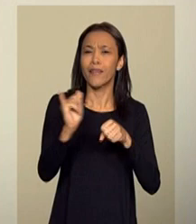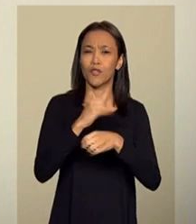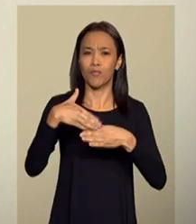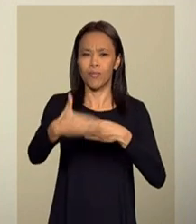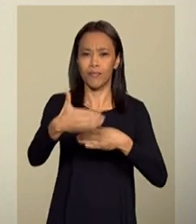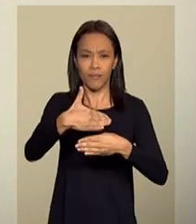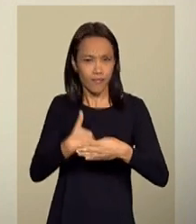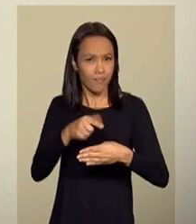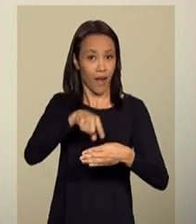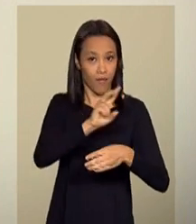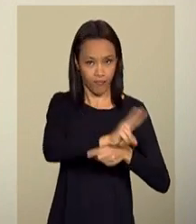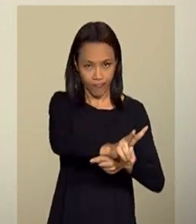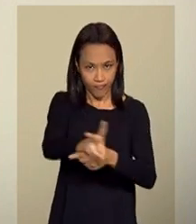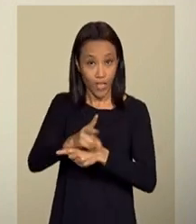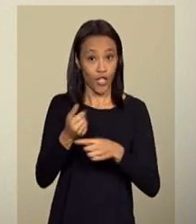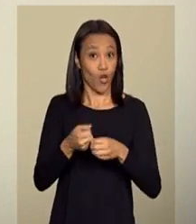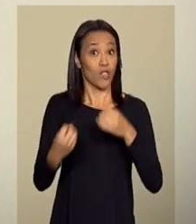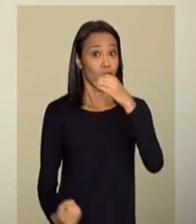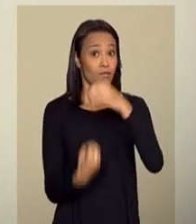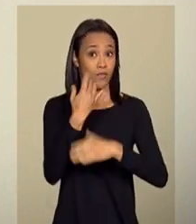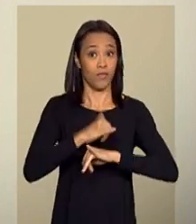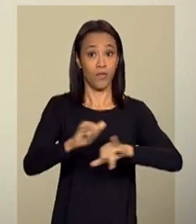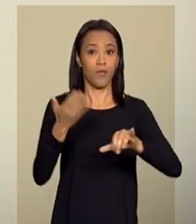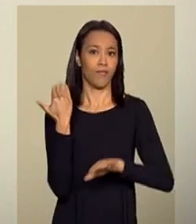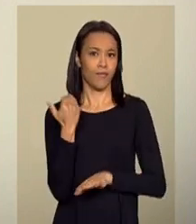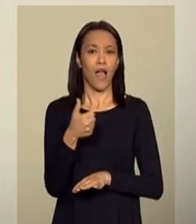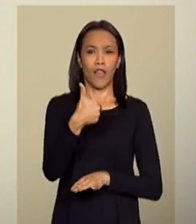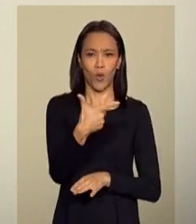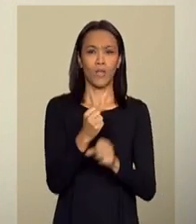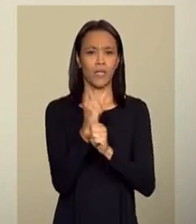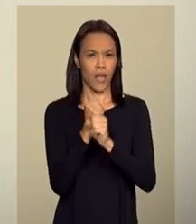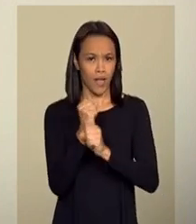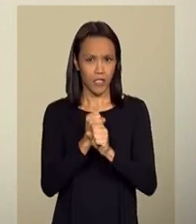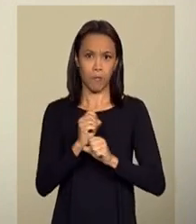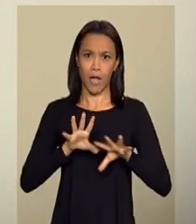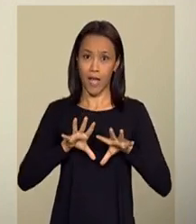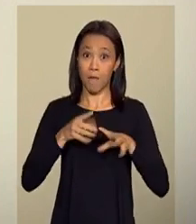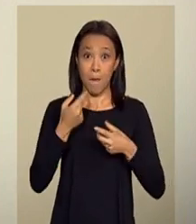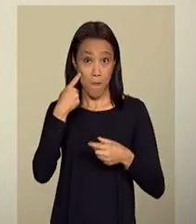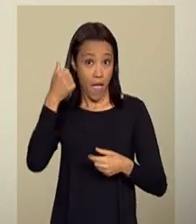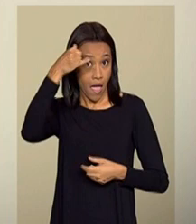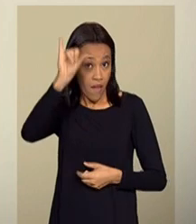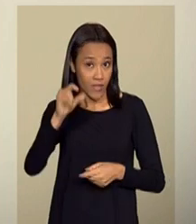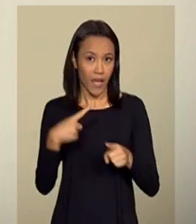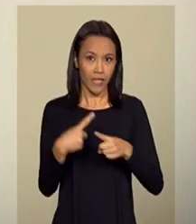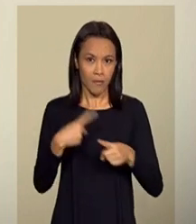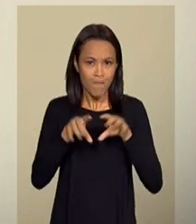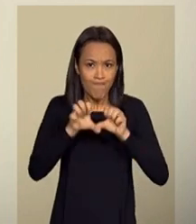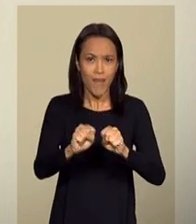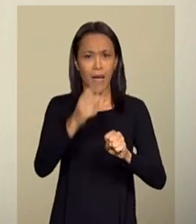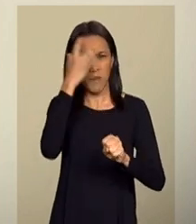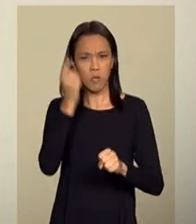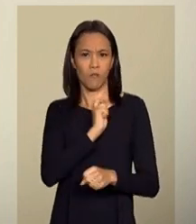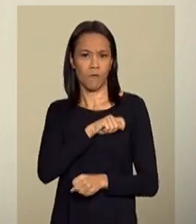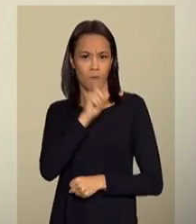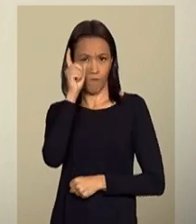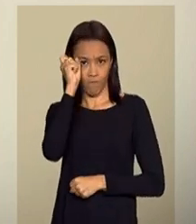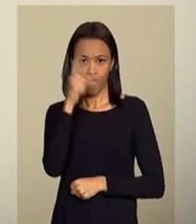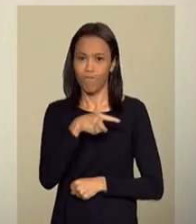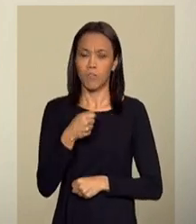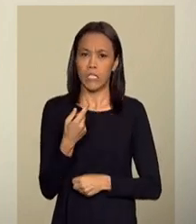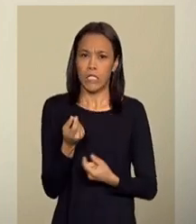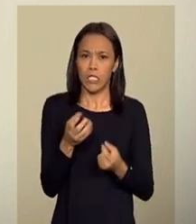que nós lançamos há do anos para prevenir e reprimir a ação dos criminosos nas fronteiras